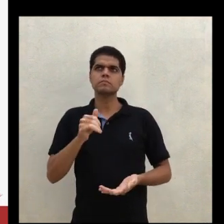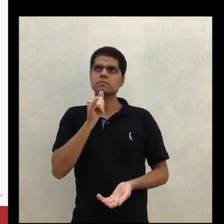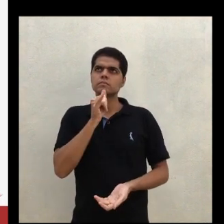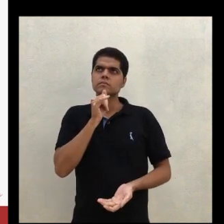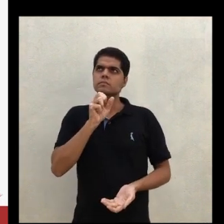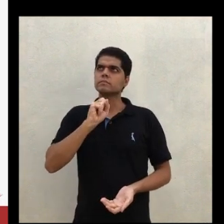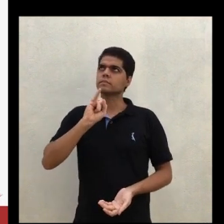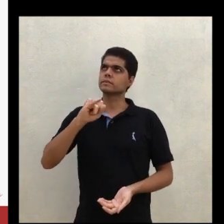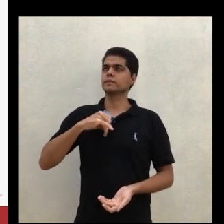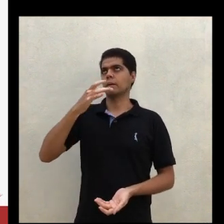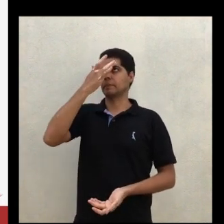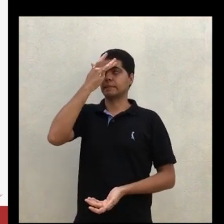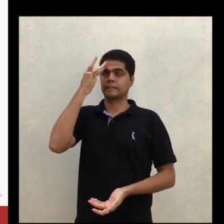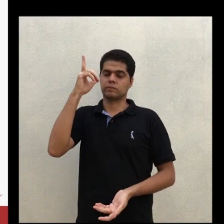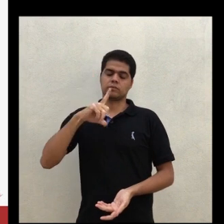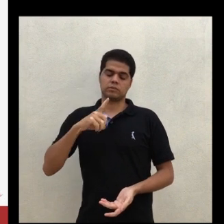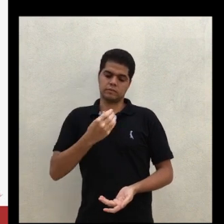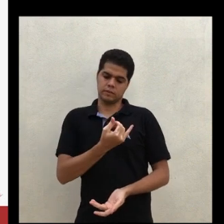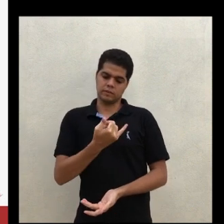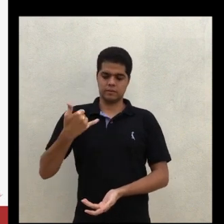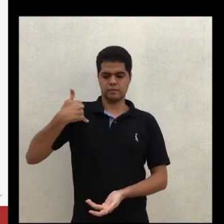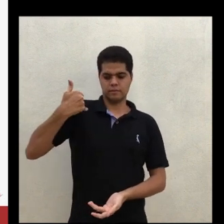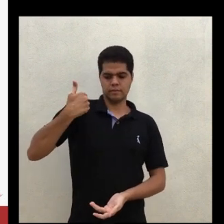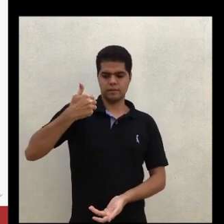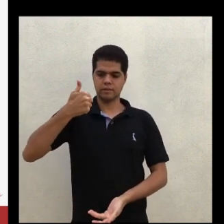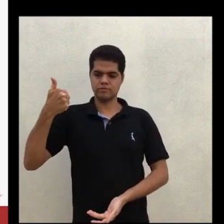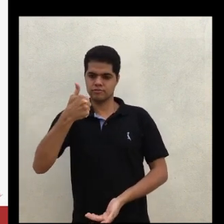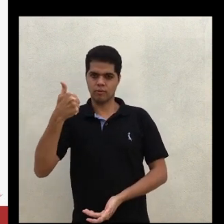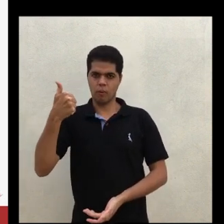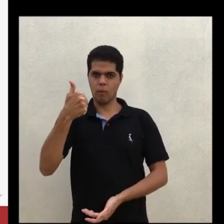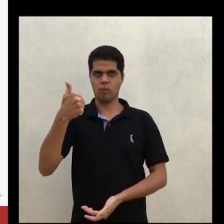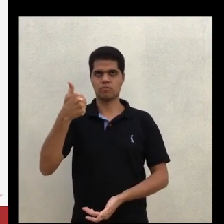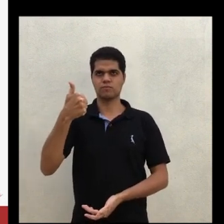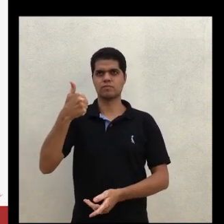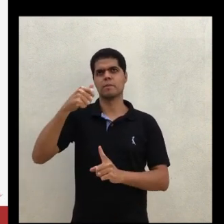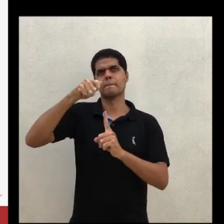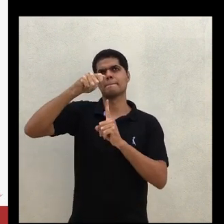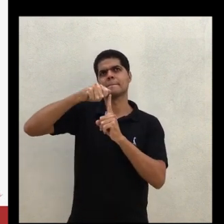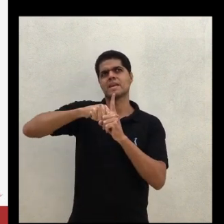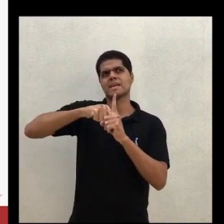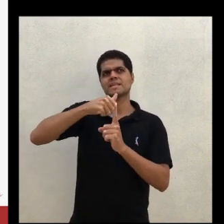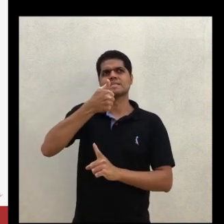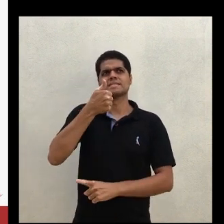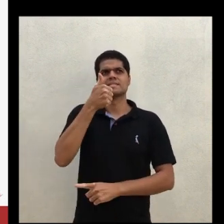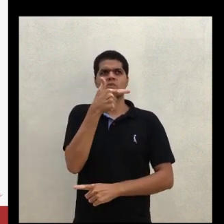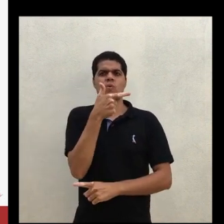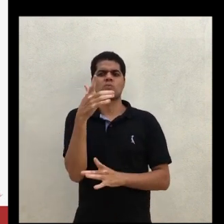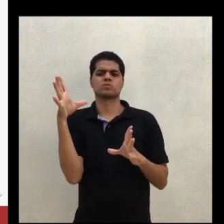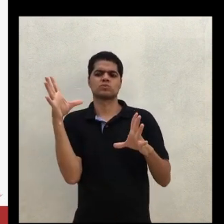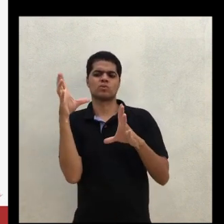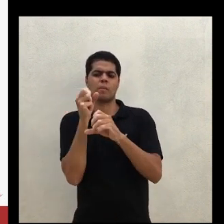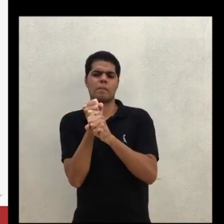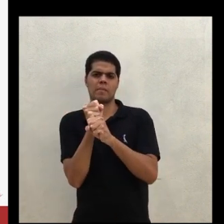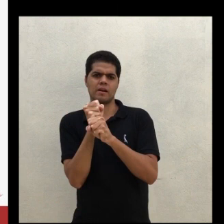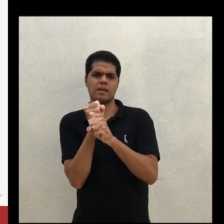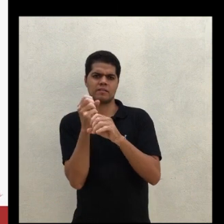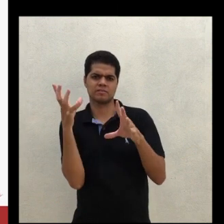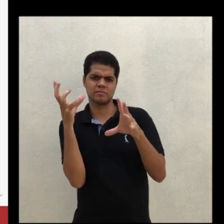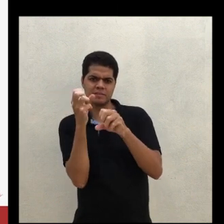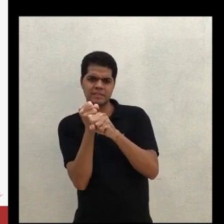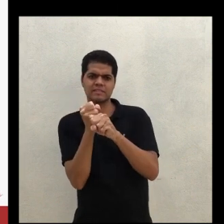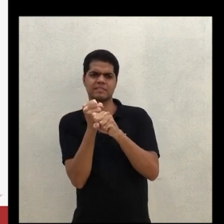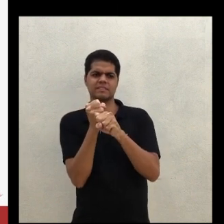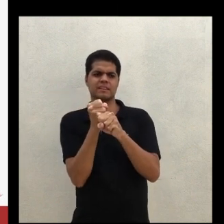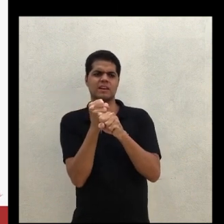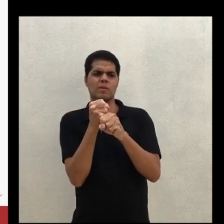12 meses, né, incompletos, vamos falar assim, ele vai fazer 12 meses daqui a 1 segundo, porque